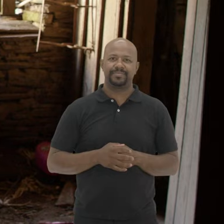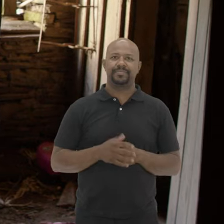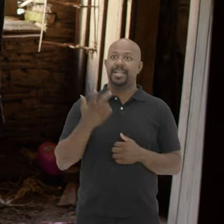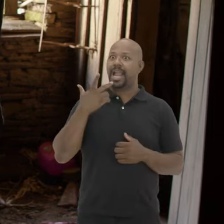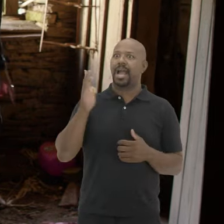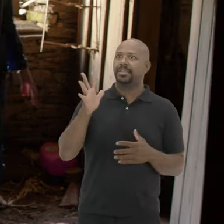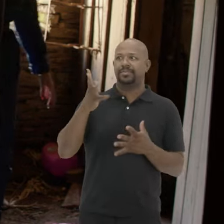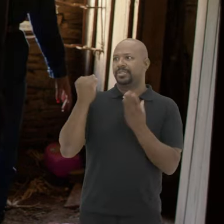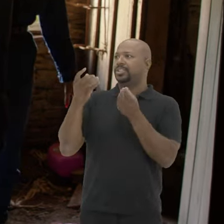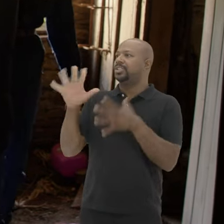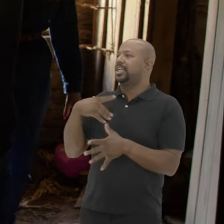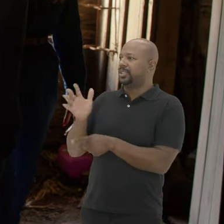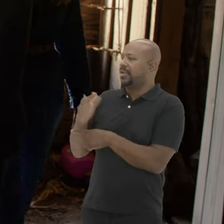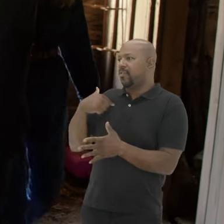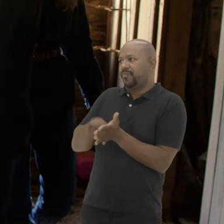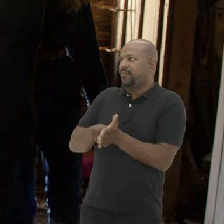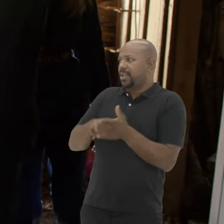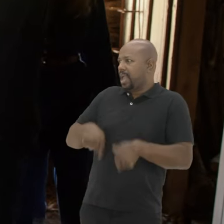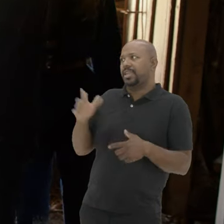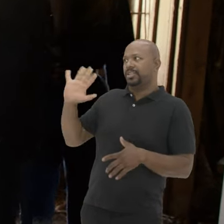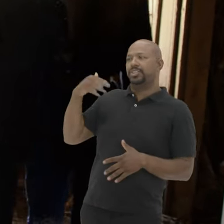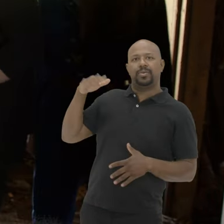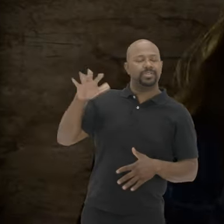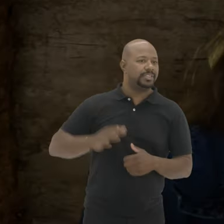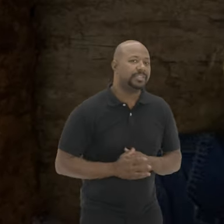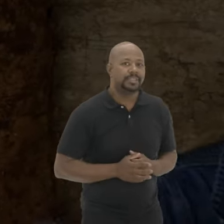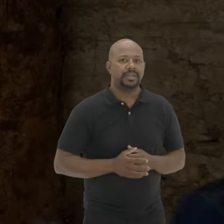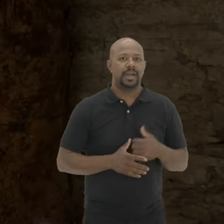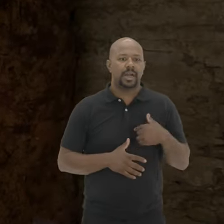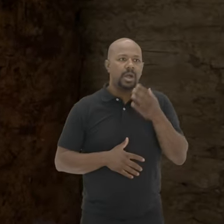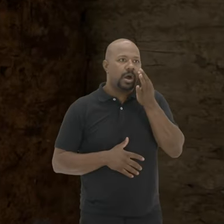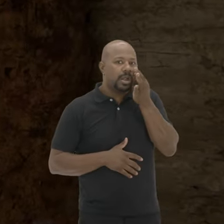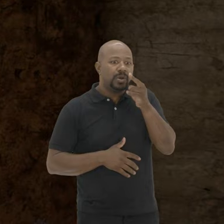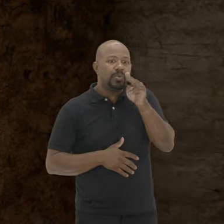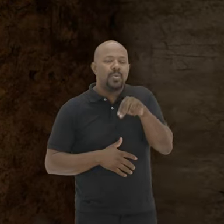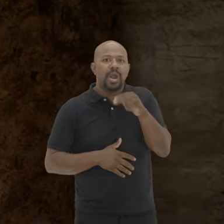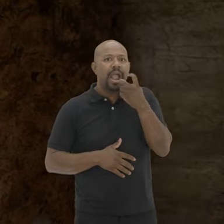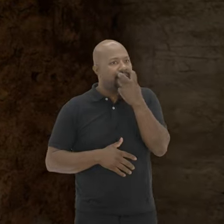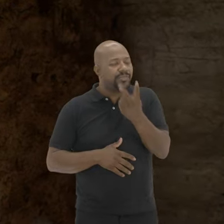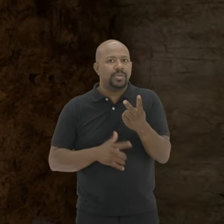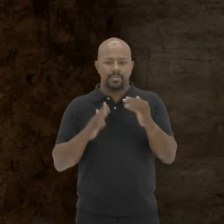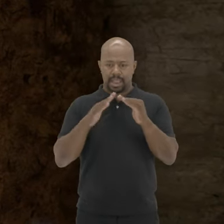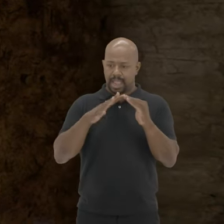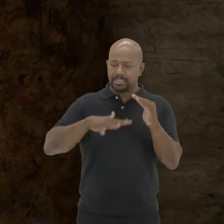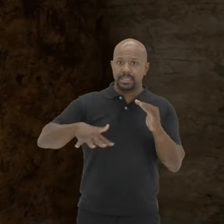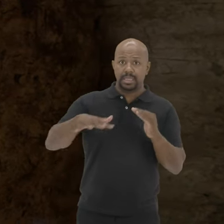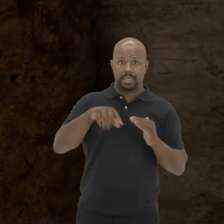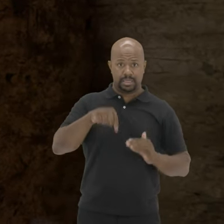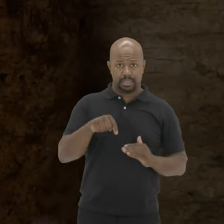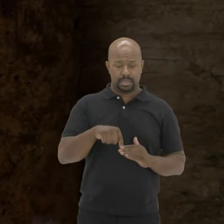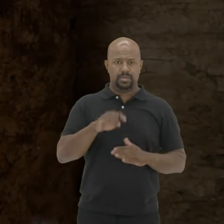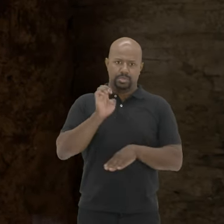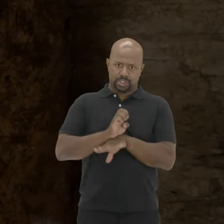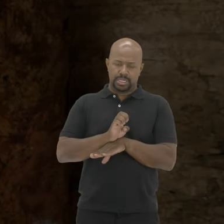esqueça um documentário que eu vou ficar pesquisando aqui olha eu nunca tinha visto uma casa aqui no estado